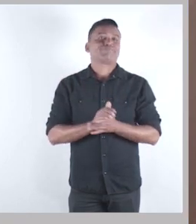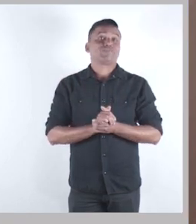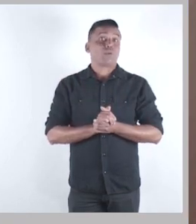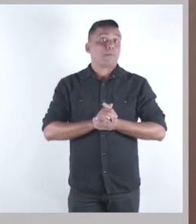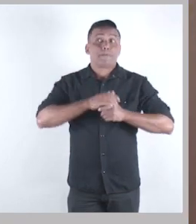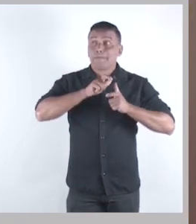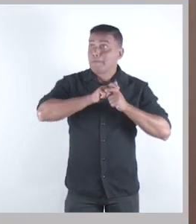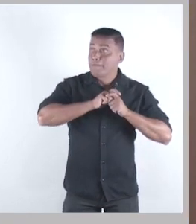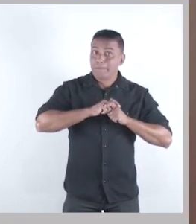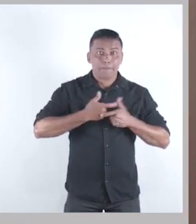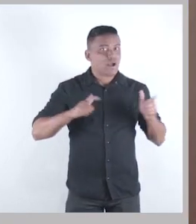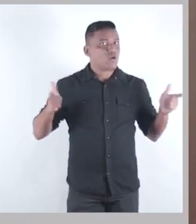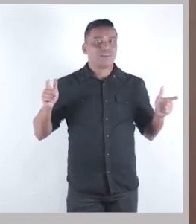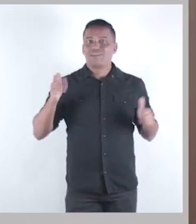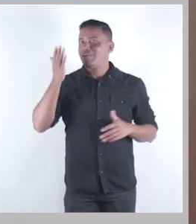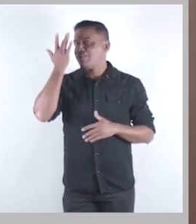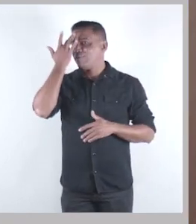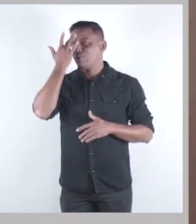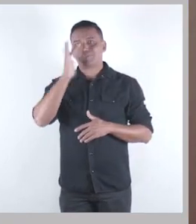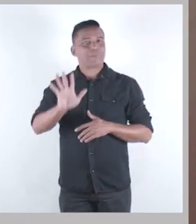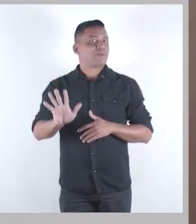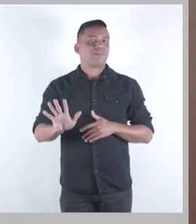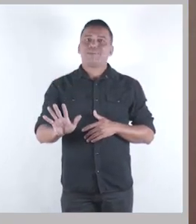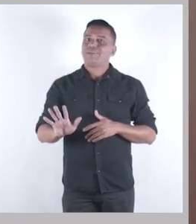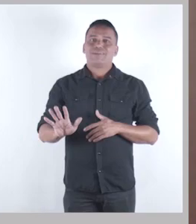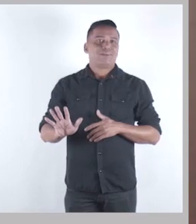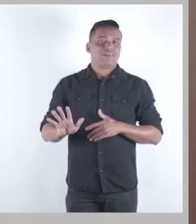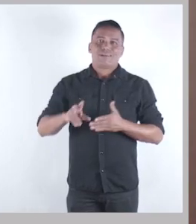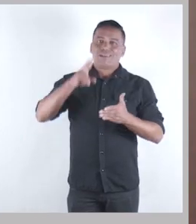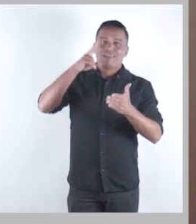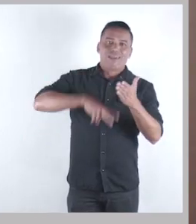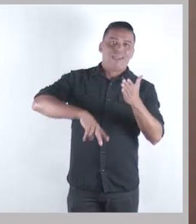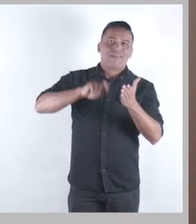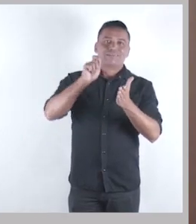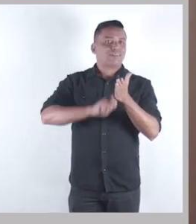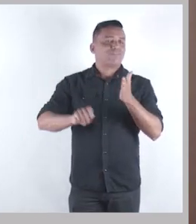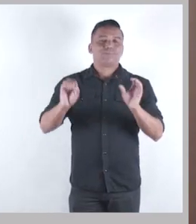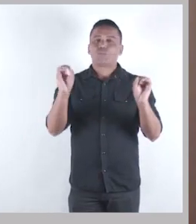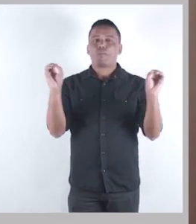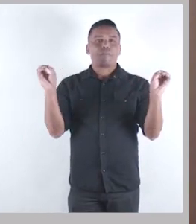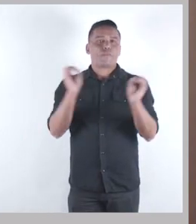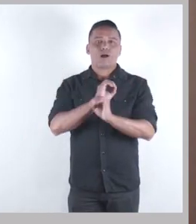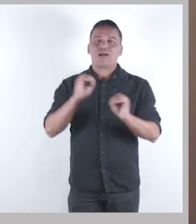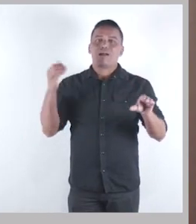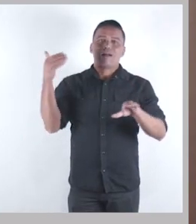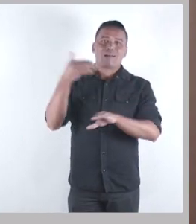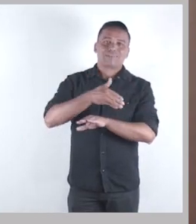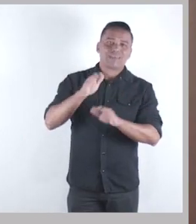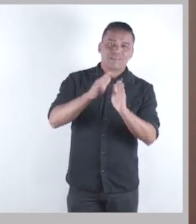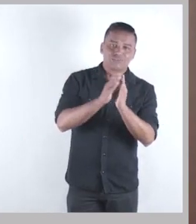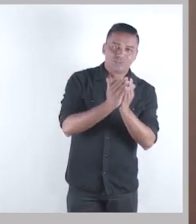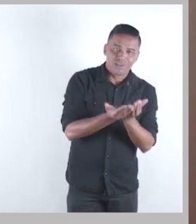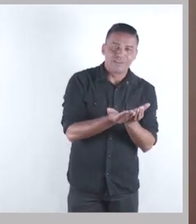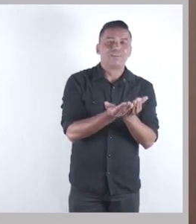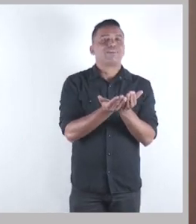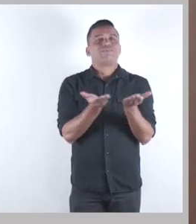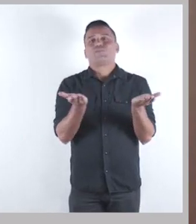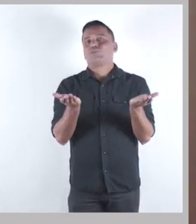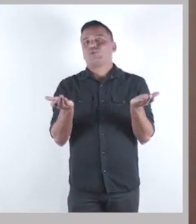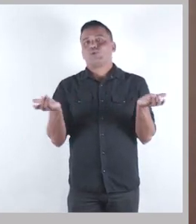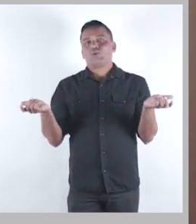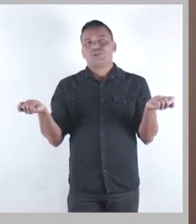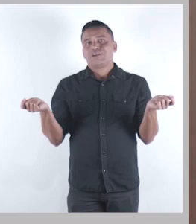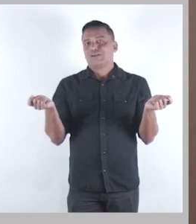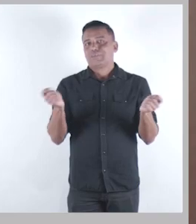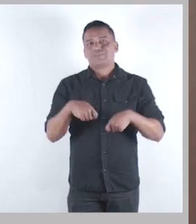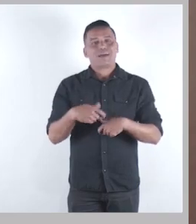grande maioria não tinha este conhecimento moderno que está depositado nos livros, porque não tinha acesso ao livro por falta da capacidade de leitura